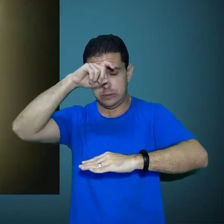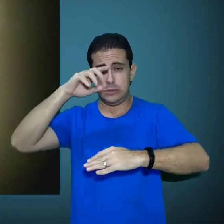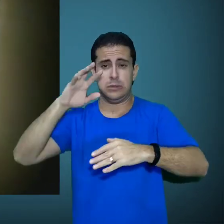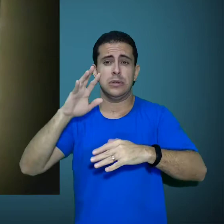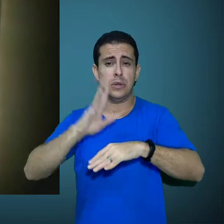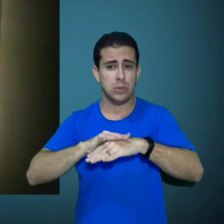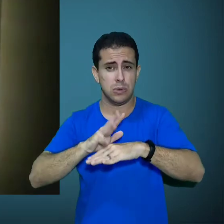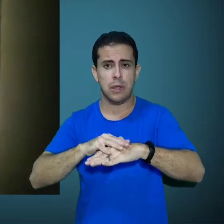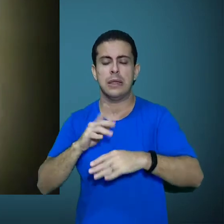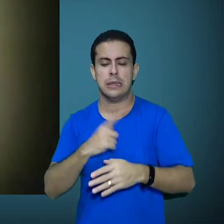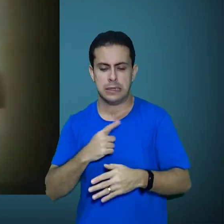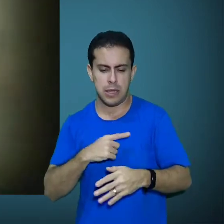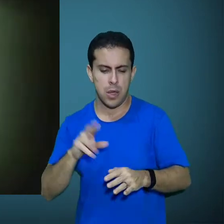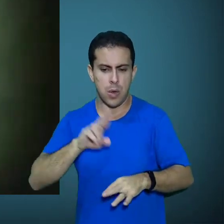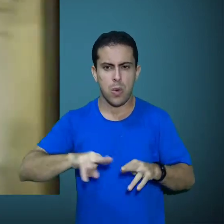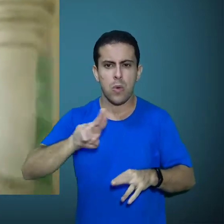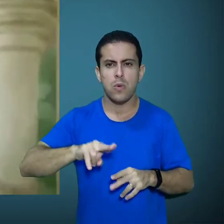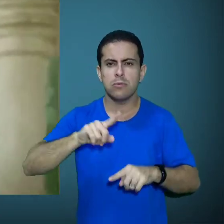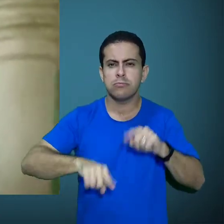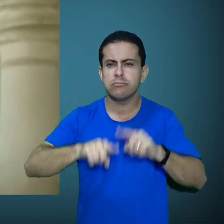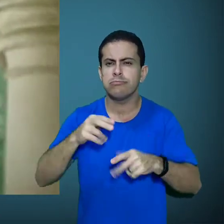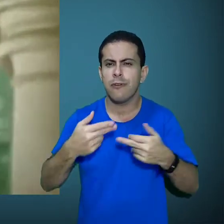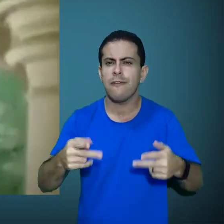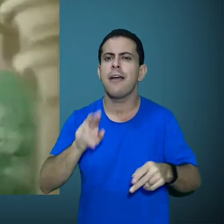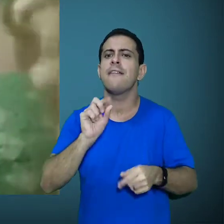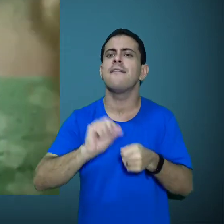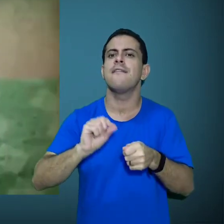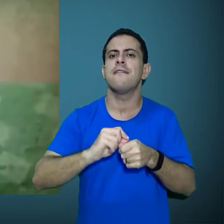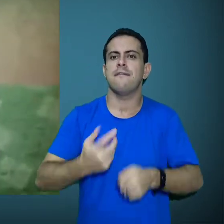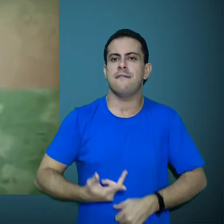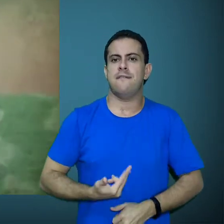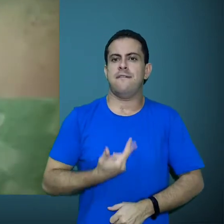tinham muitos instrumentos para realizar cirurgias.